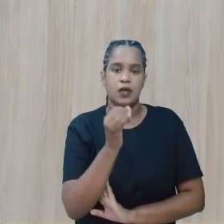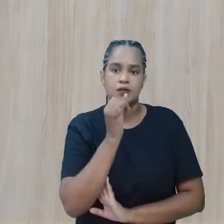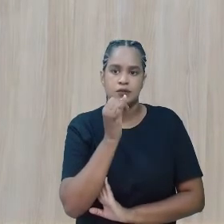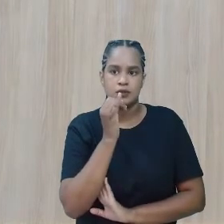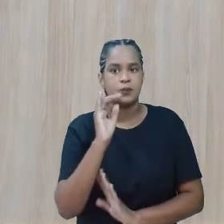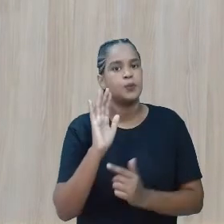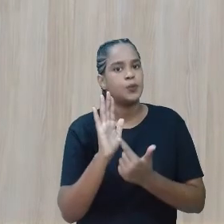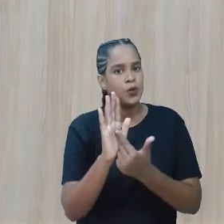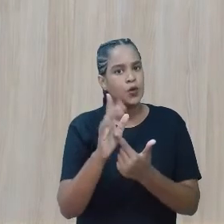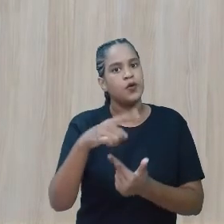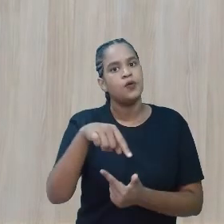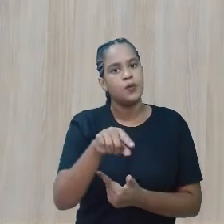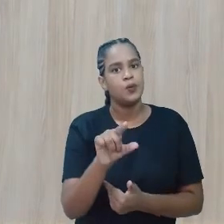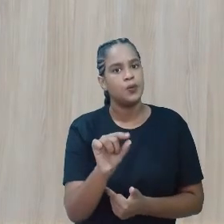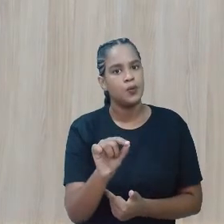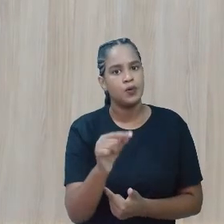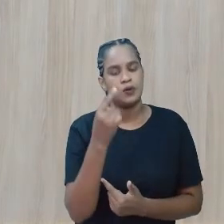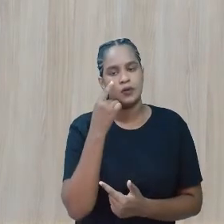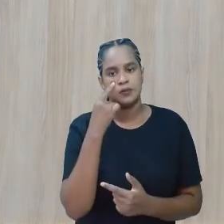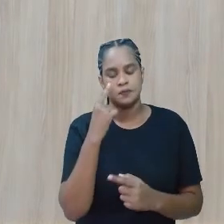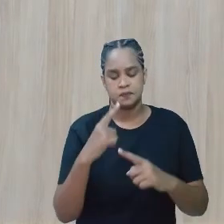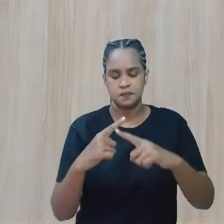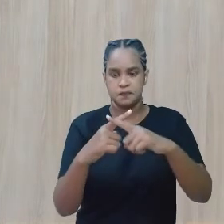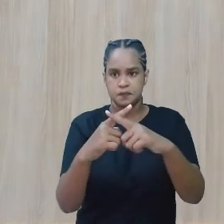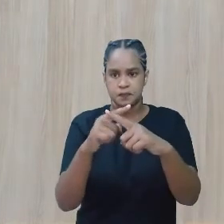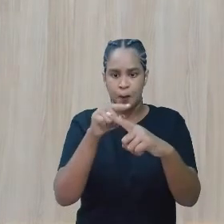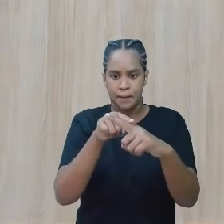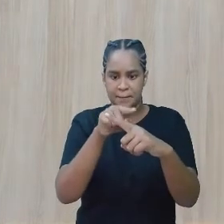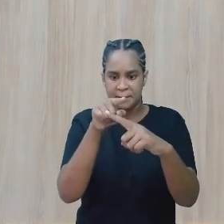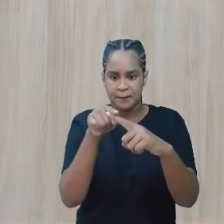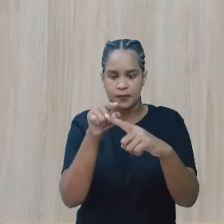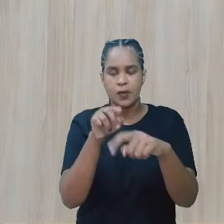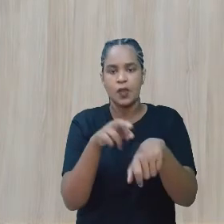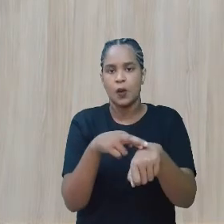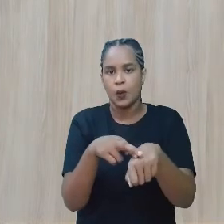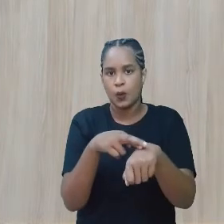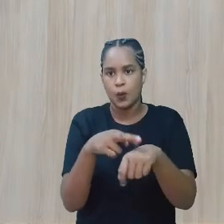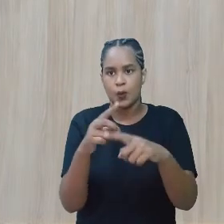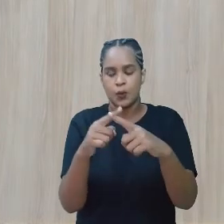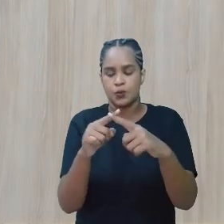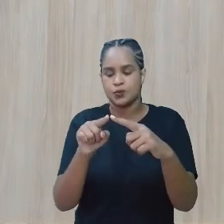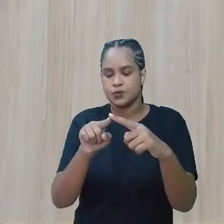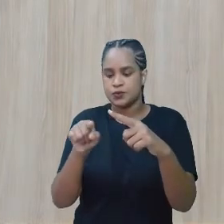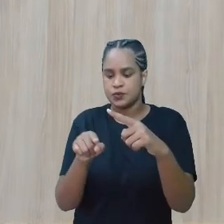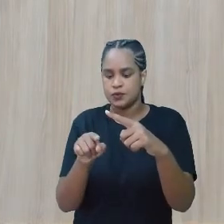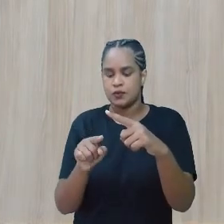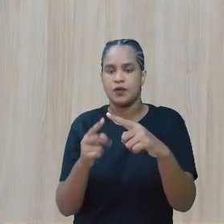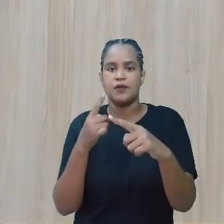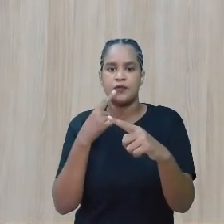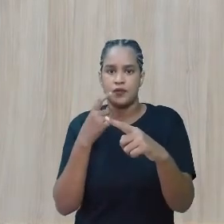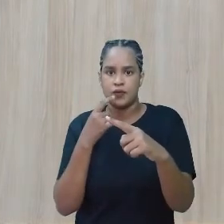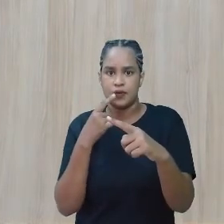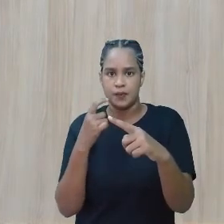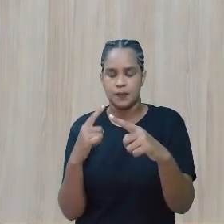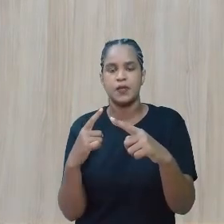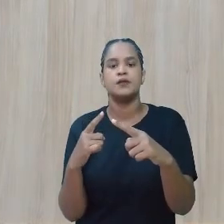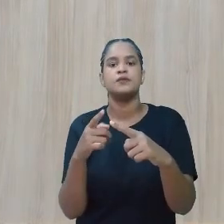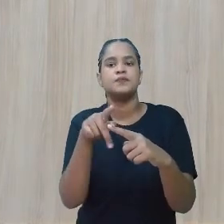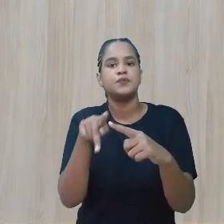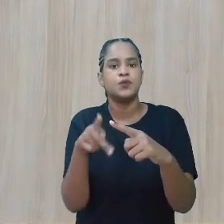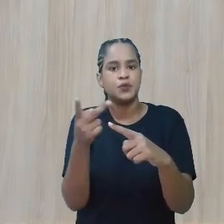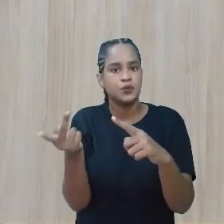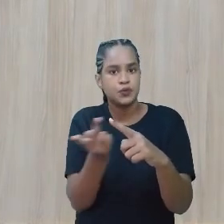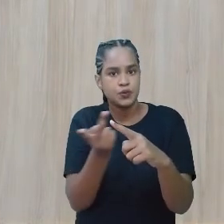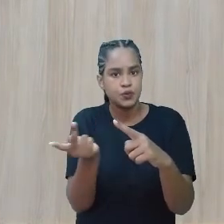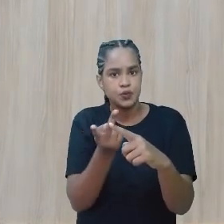colocar, não foi? Eu tenho esse ângulo aí marcado de roxinho e o outro ângulo marcado de vermelho, tá bom? Pode notar que esses dois ângulos,